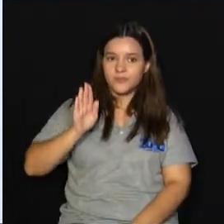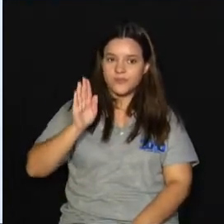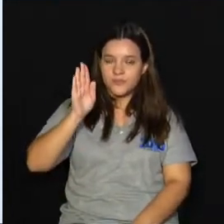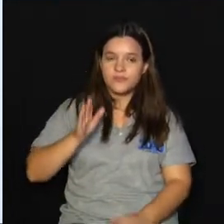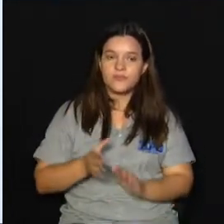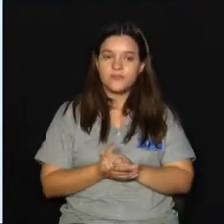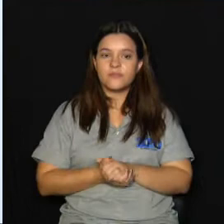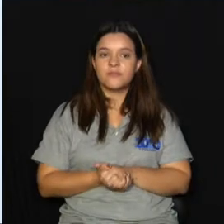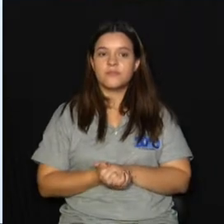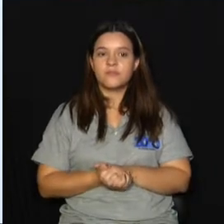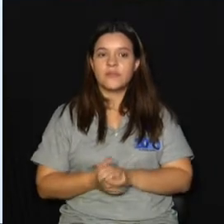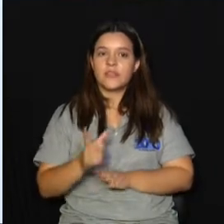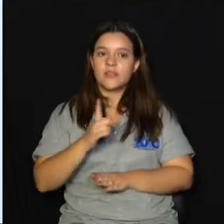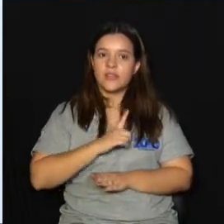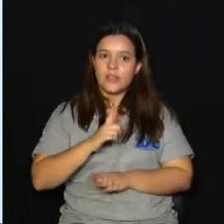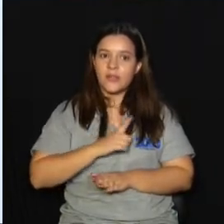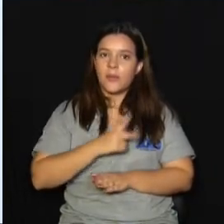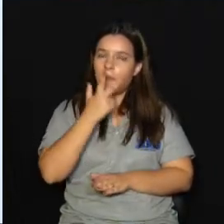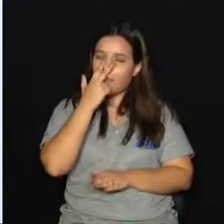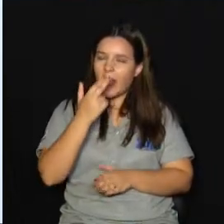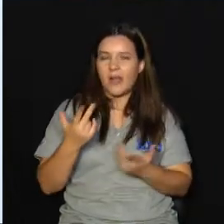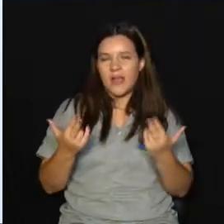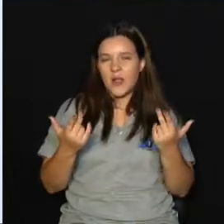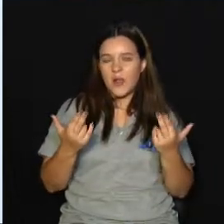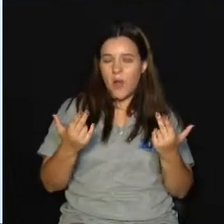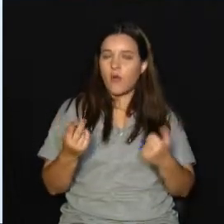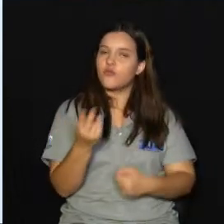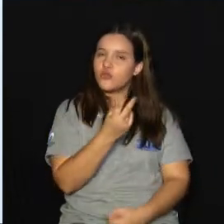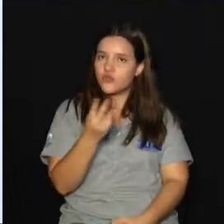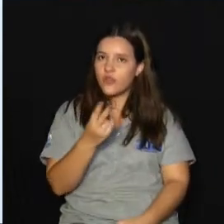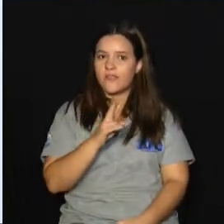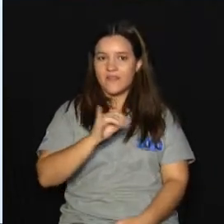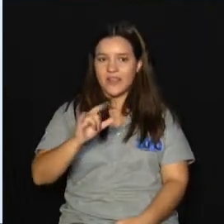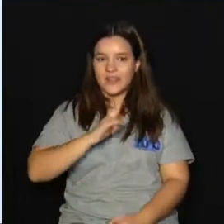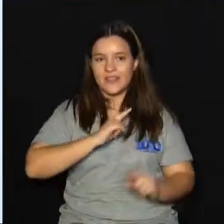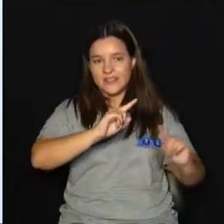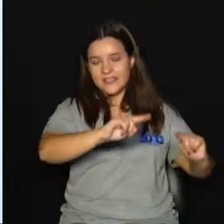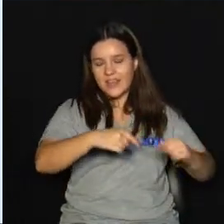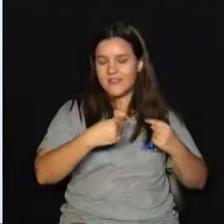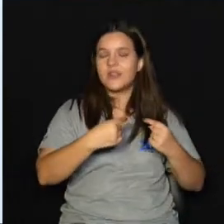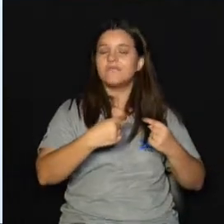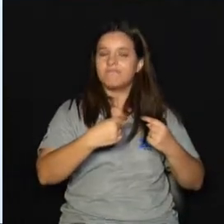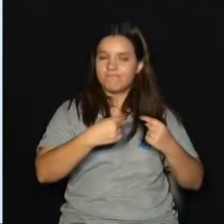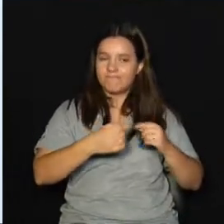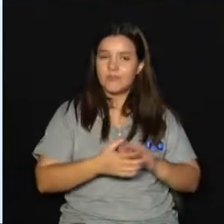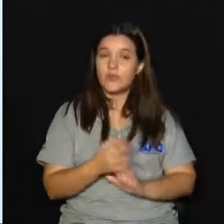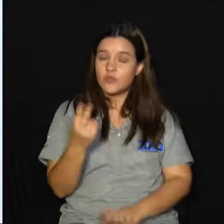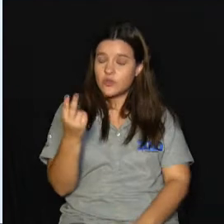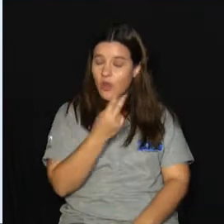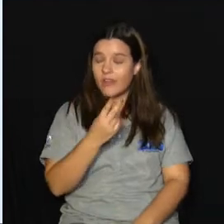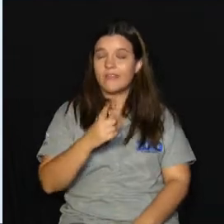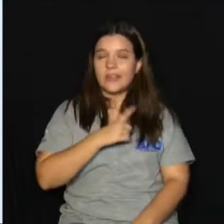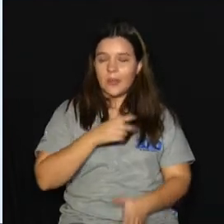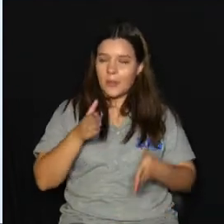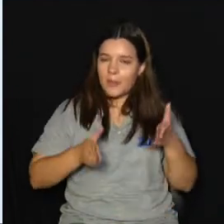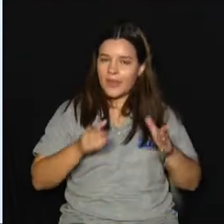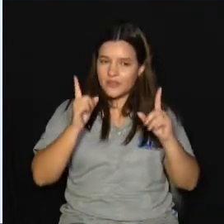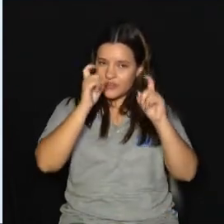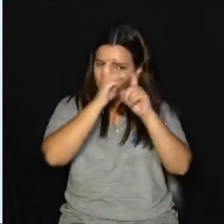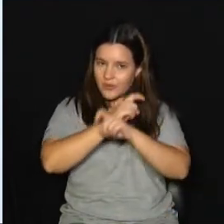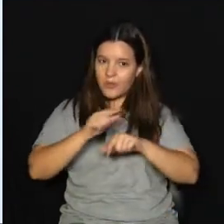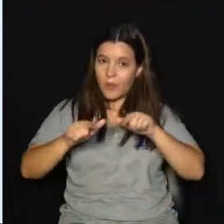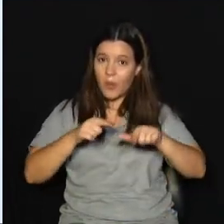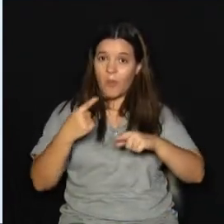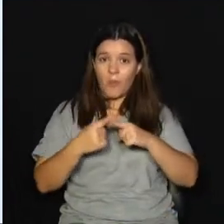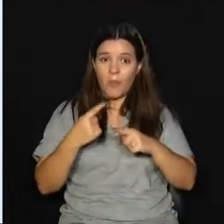têm proporções significativas ali para os dois lados. Mas, independente disso, os dois vão ter muitos desafios, porque a fragmentação